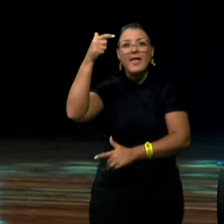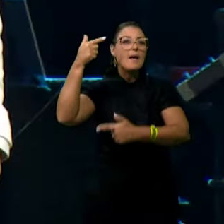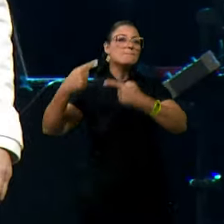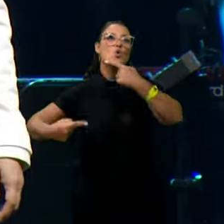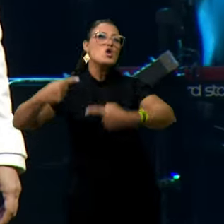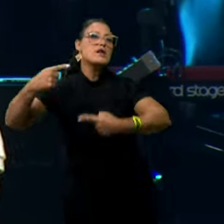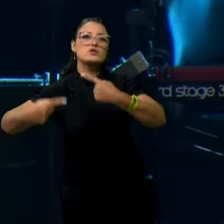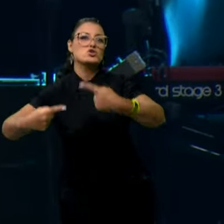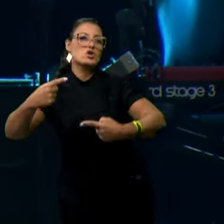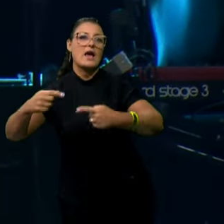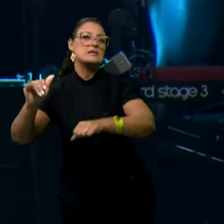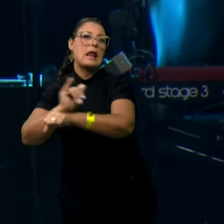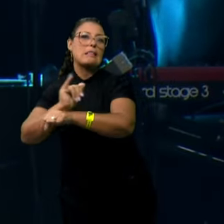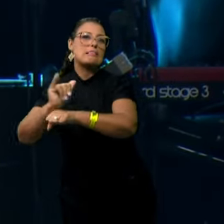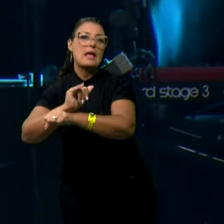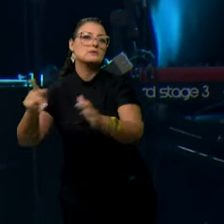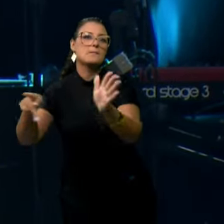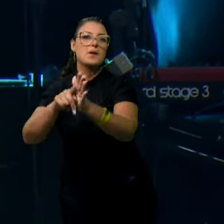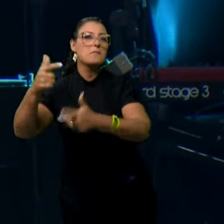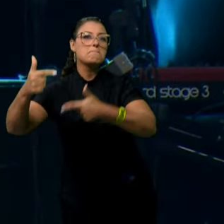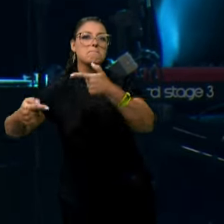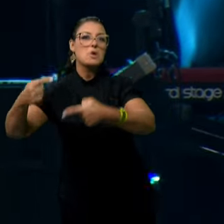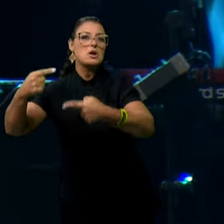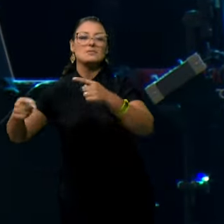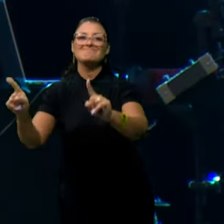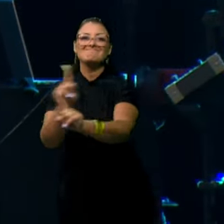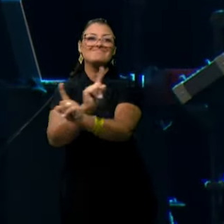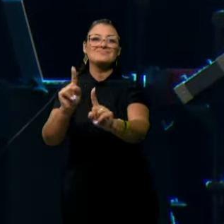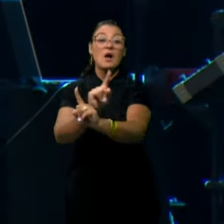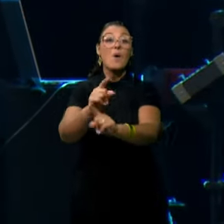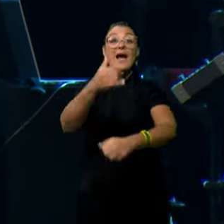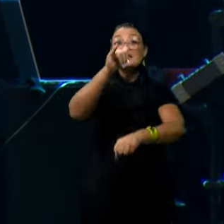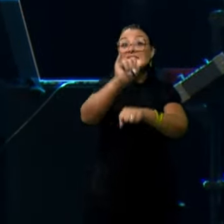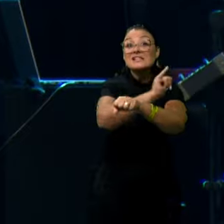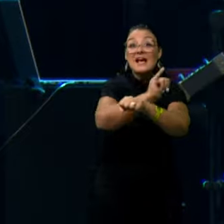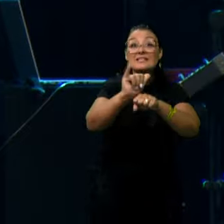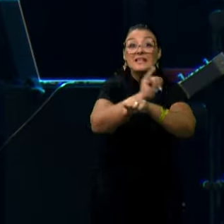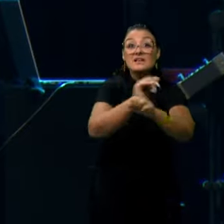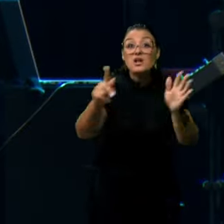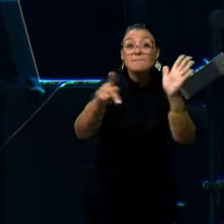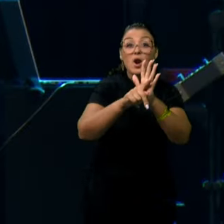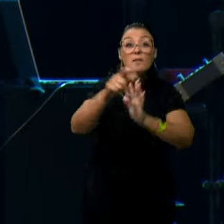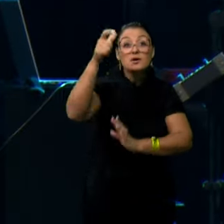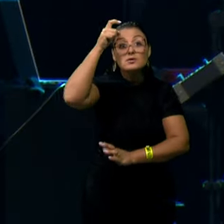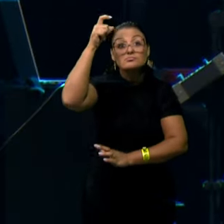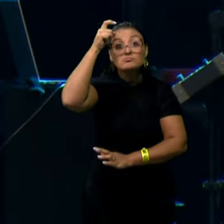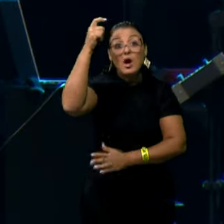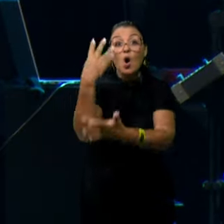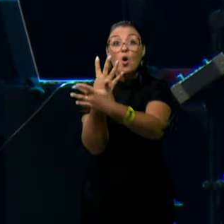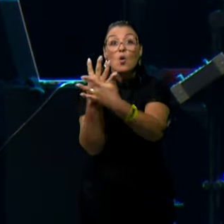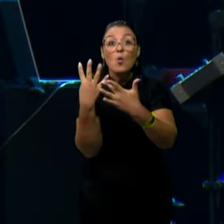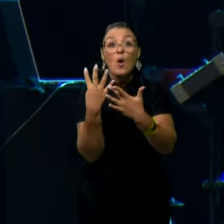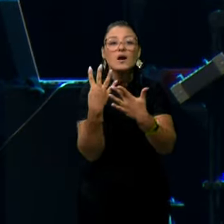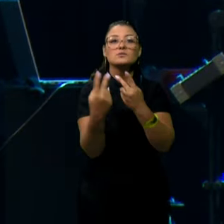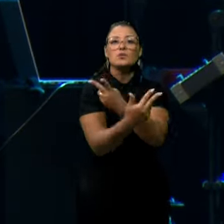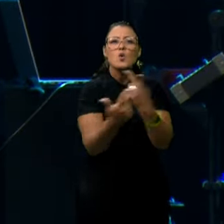estamos aqui ou não isso tá na escritura no livro de crônicas e veio diante do reino entrega quais são essas quatro coisas